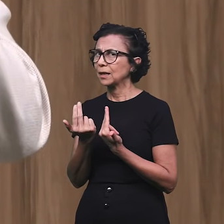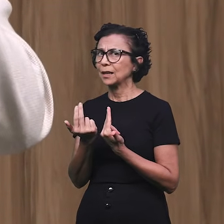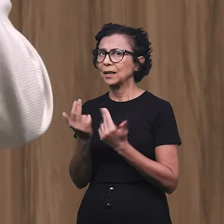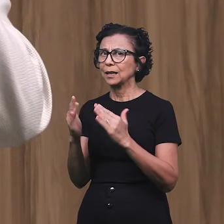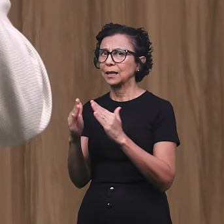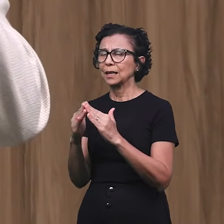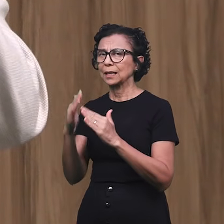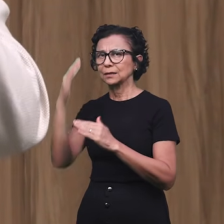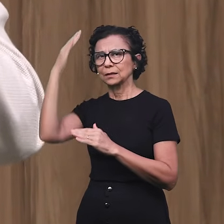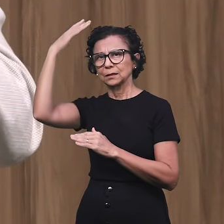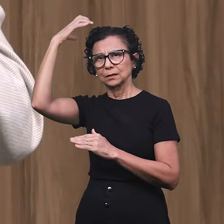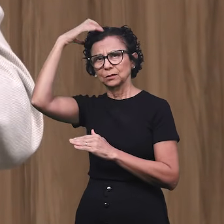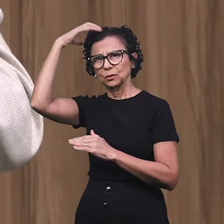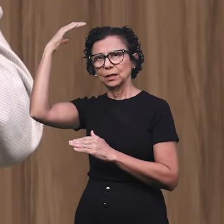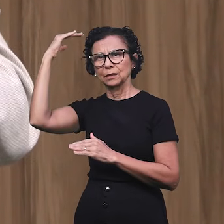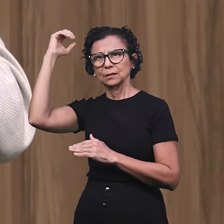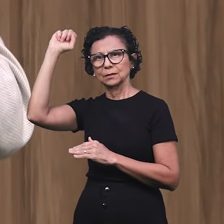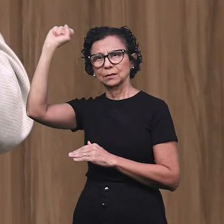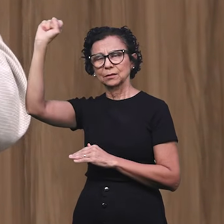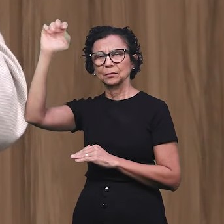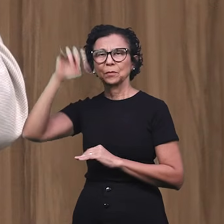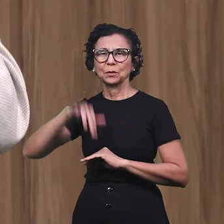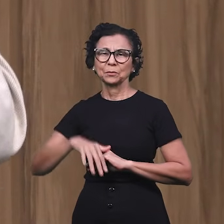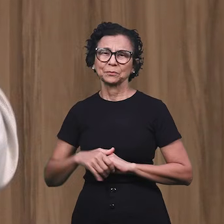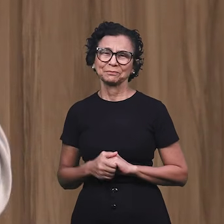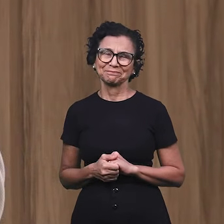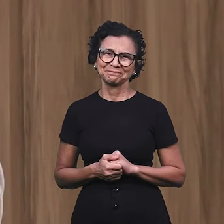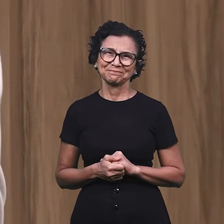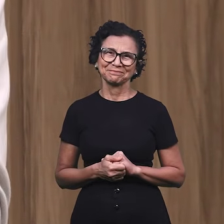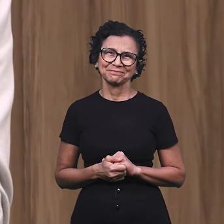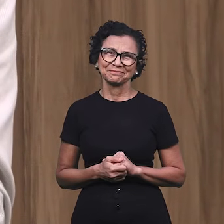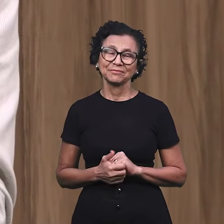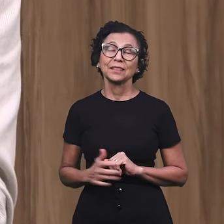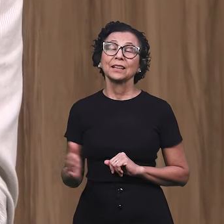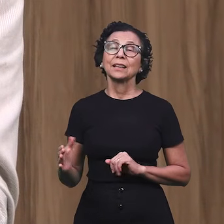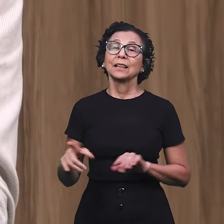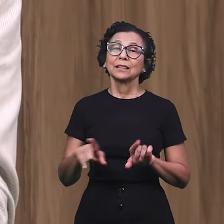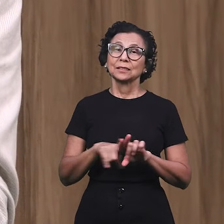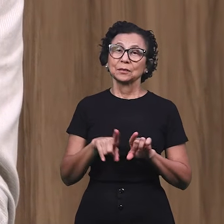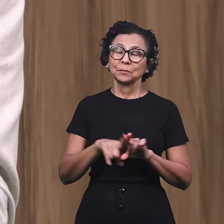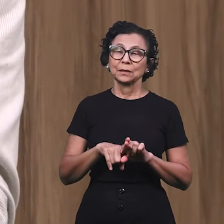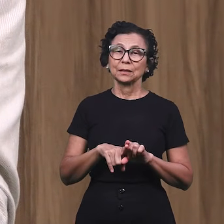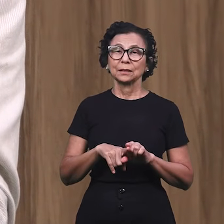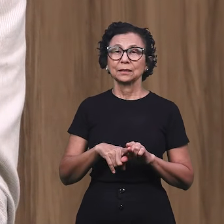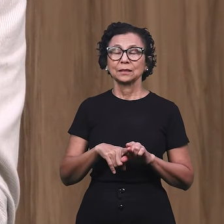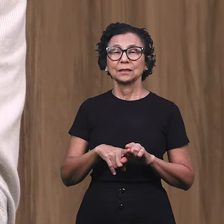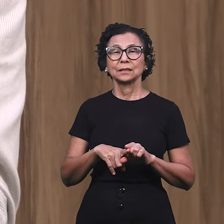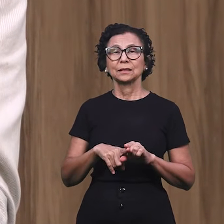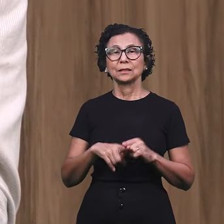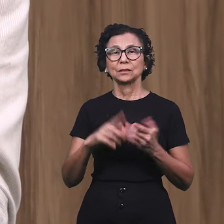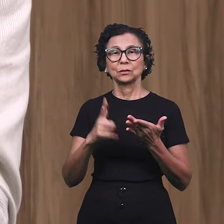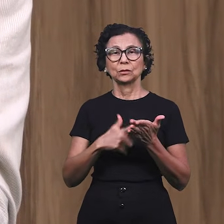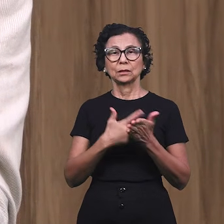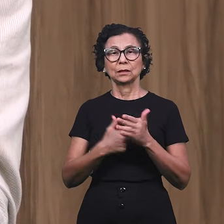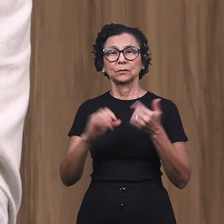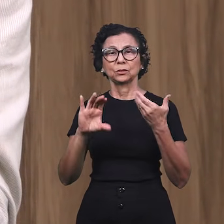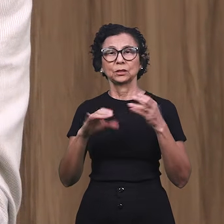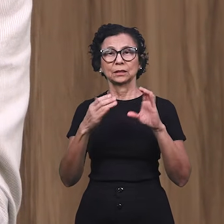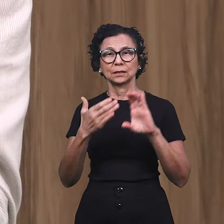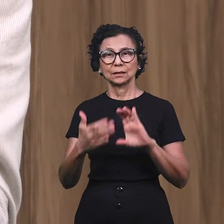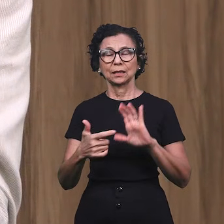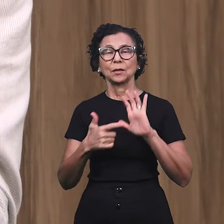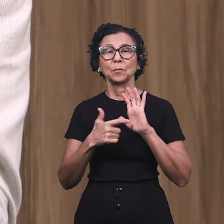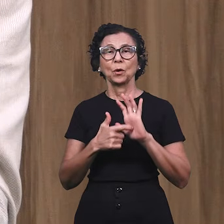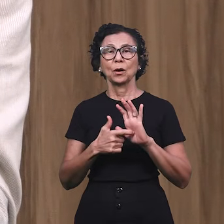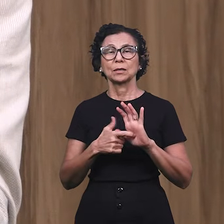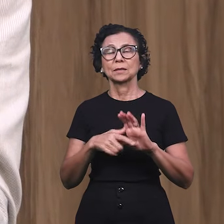É o Glória a cheiro Jesus. que Jesus está aqui. Muito Amém. bom. Jesus está aqui. E Salomão, no livro de Cantares, ele fala sobre isso. As